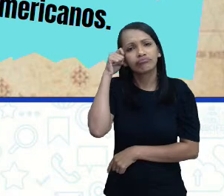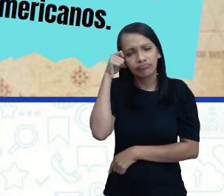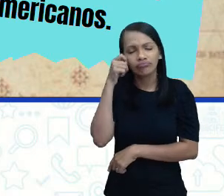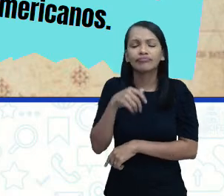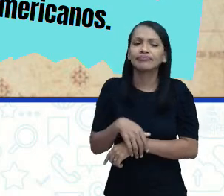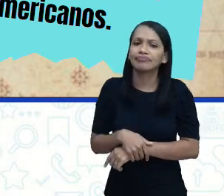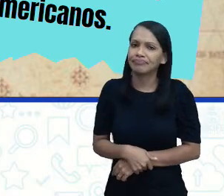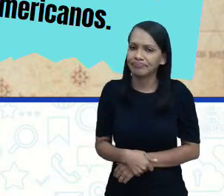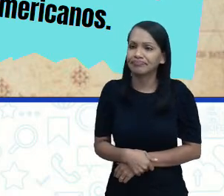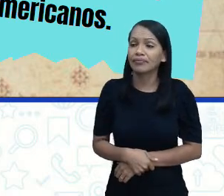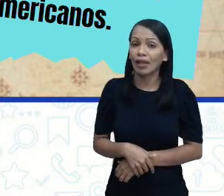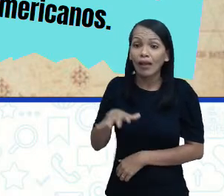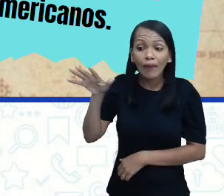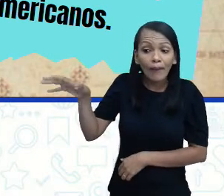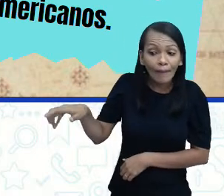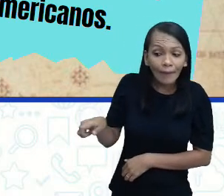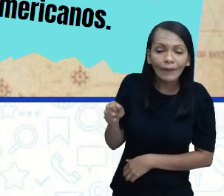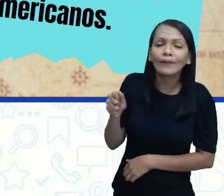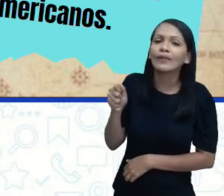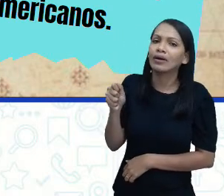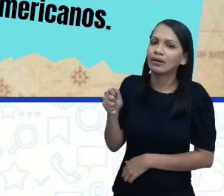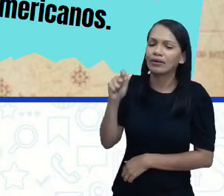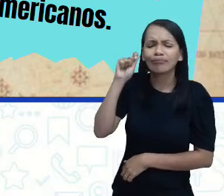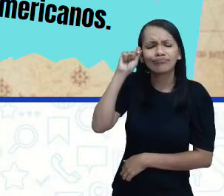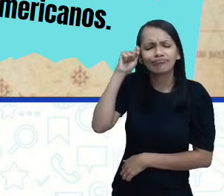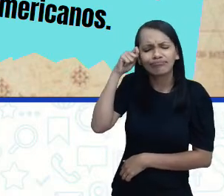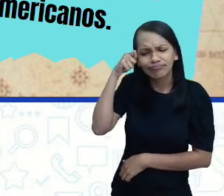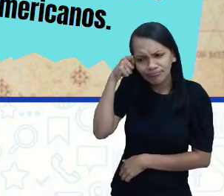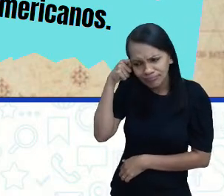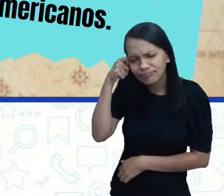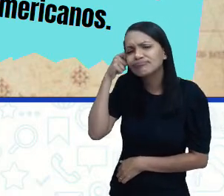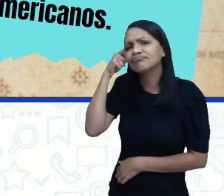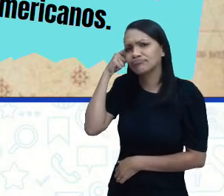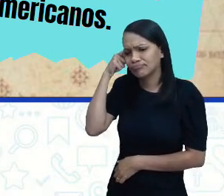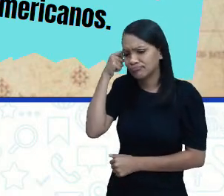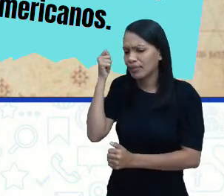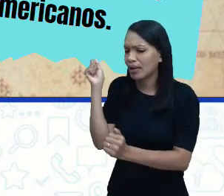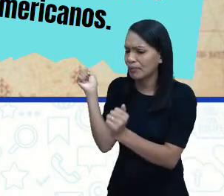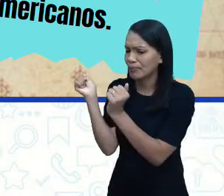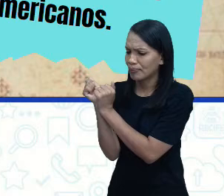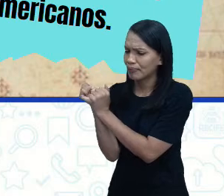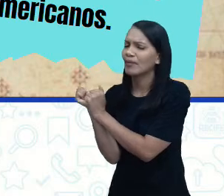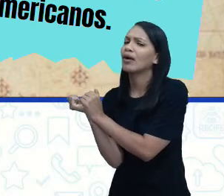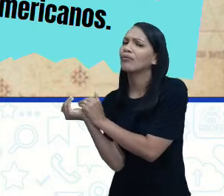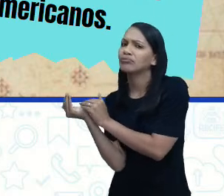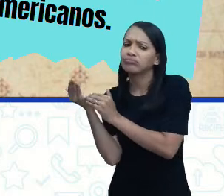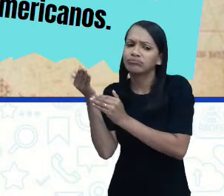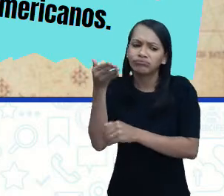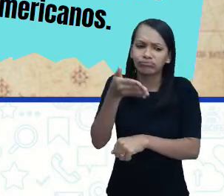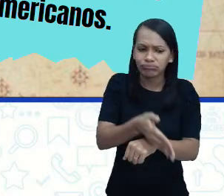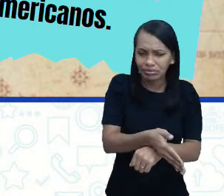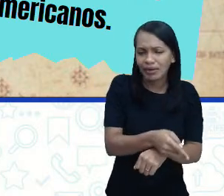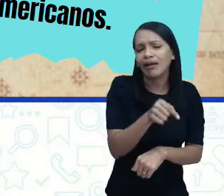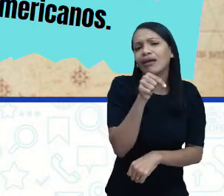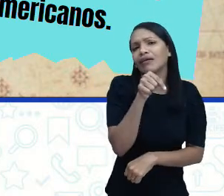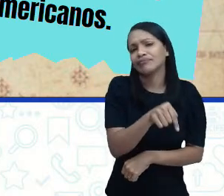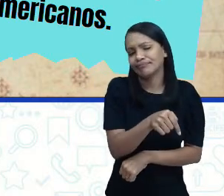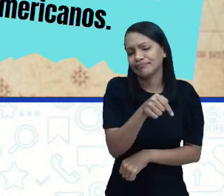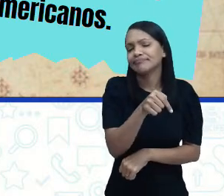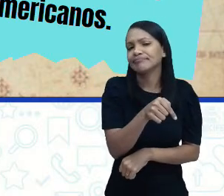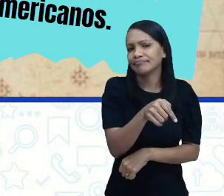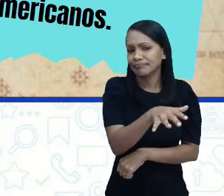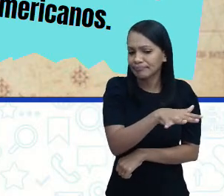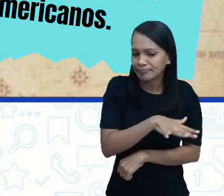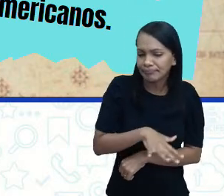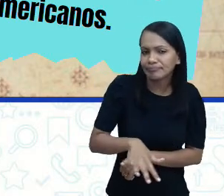né, do continente africano para a América para serem colocados, né, dentro